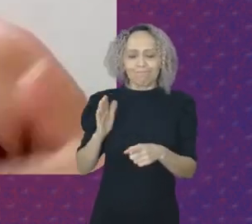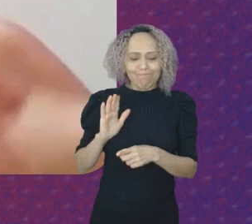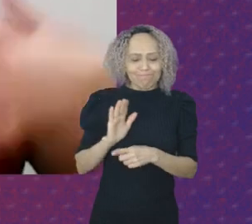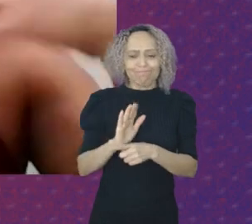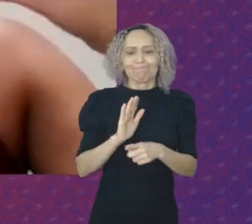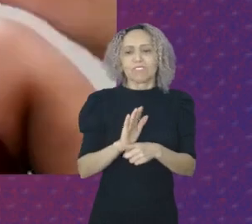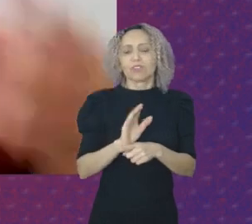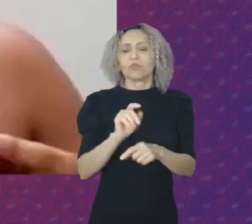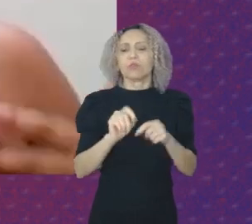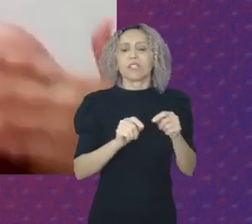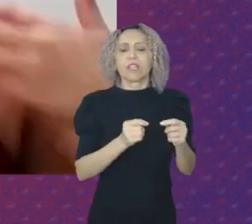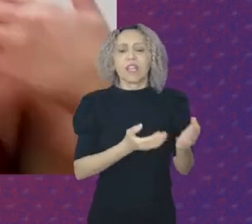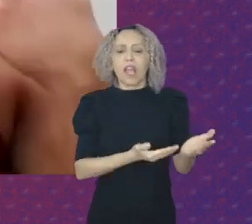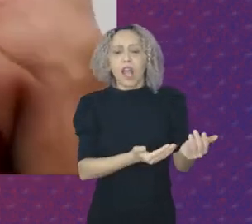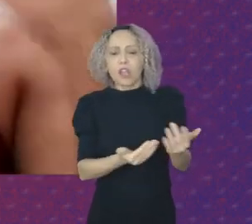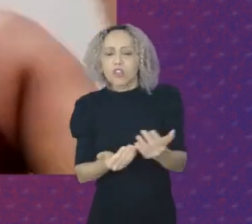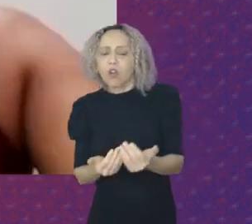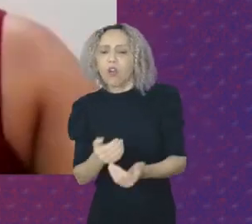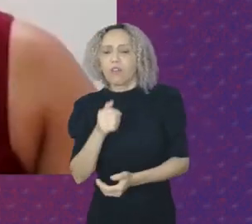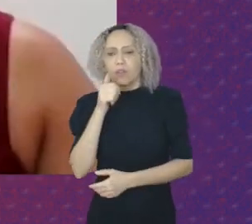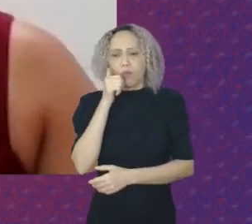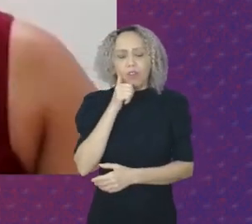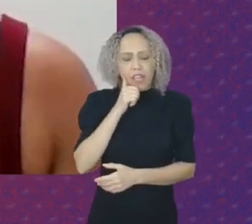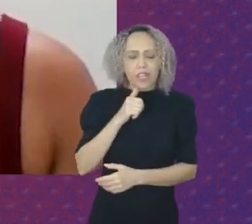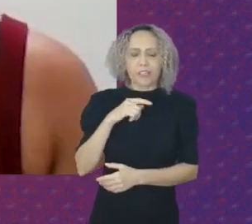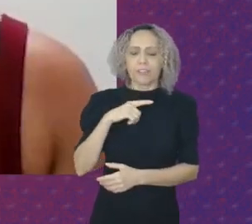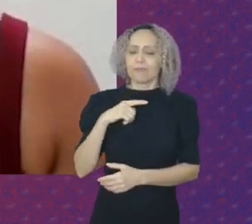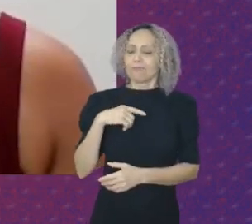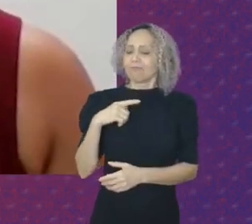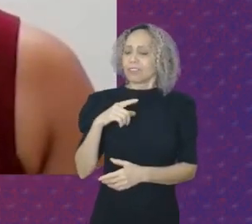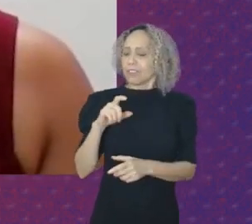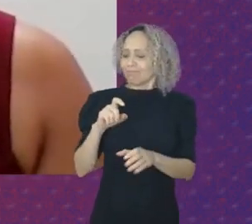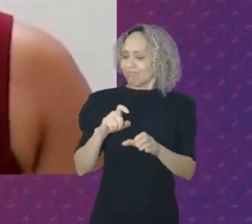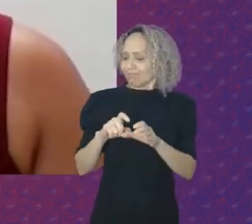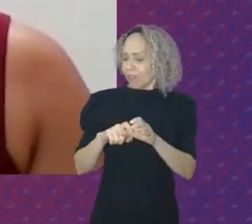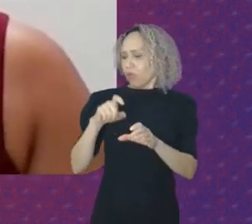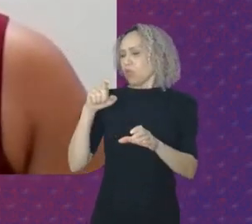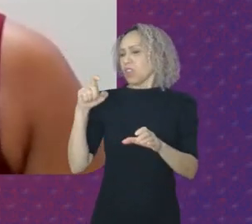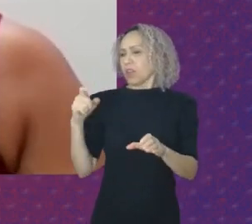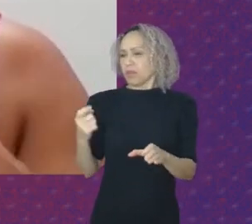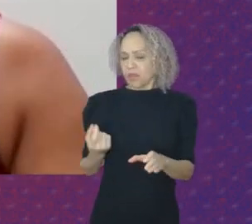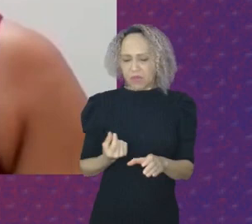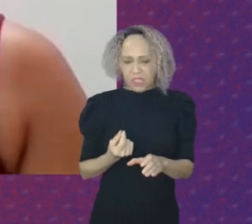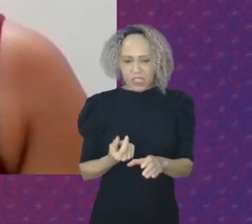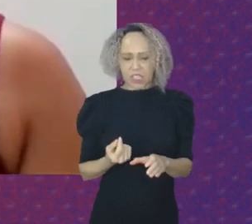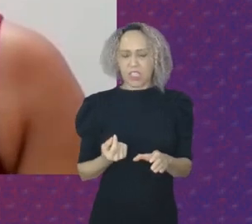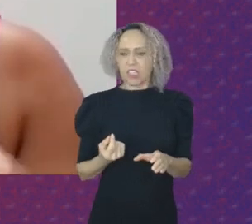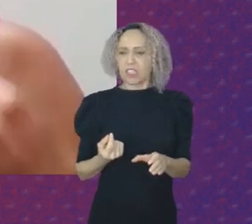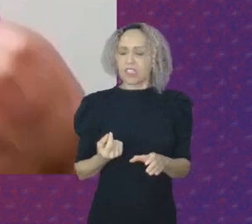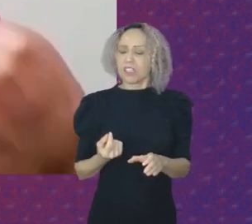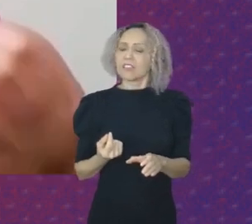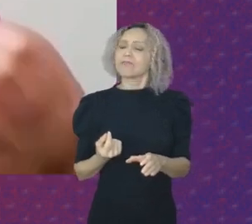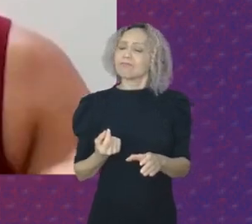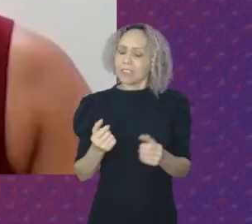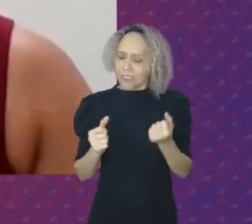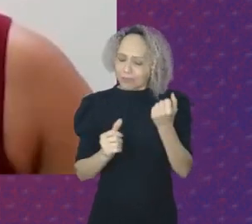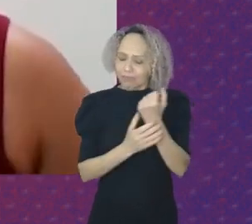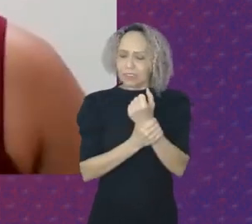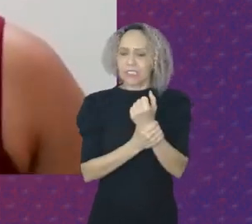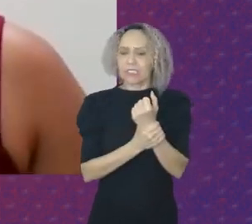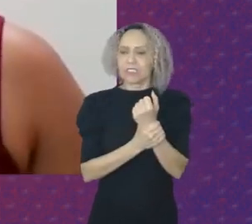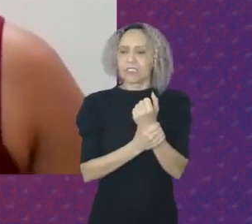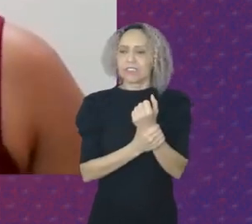de capacitação, de autonomia, porque a gente sabe a importância de garantir uma autonomia financeira, uma